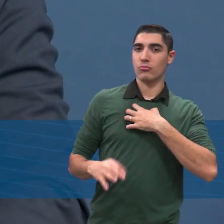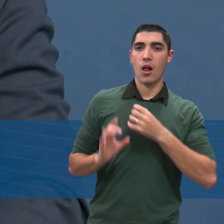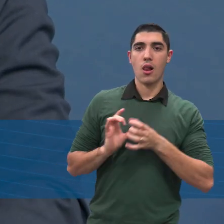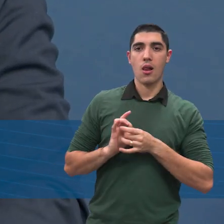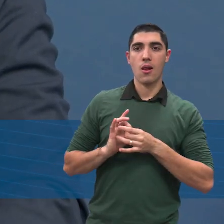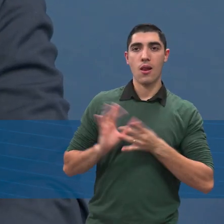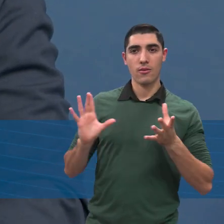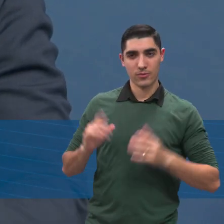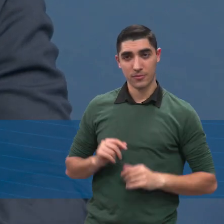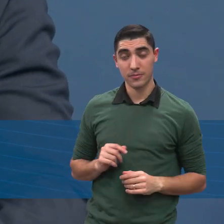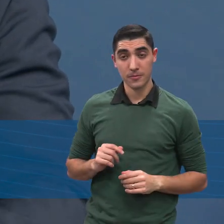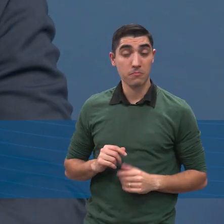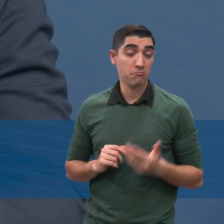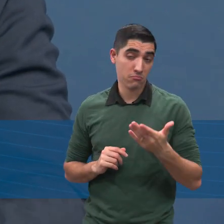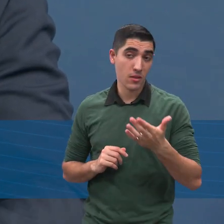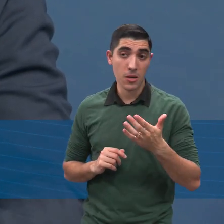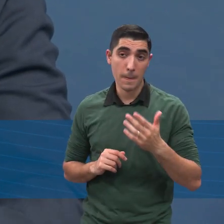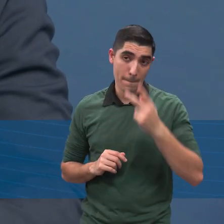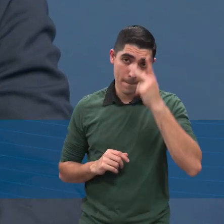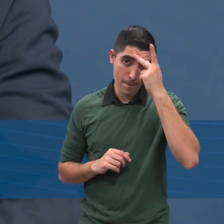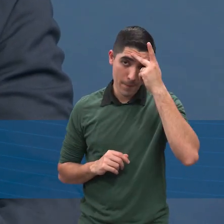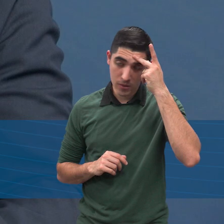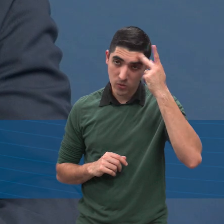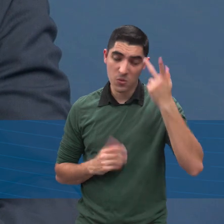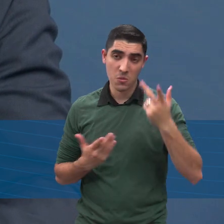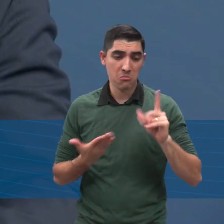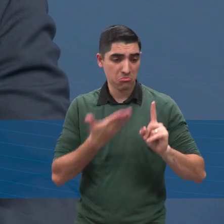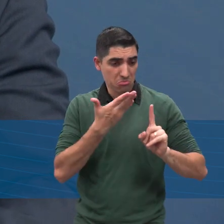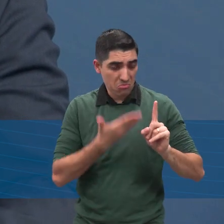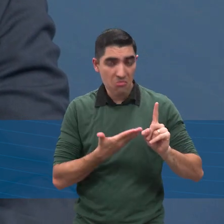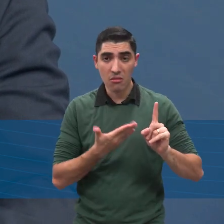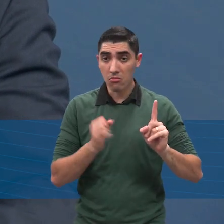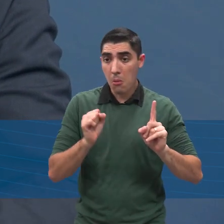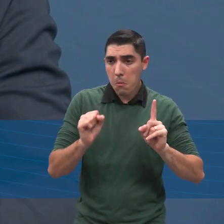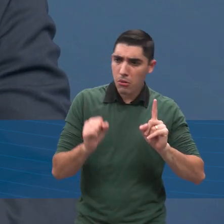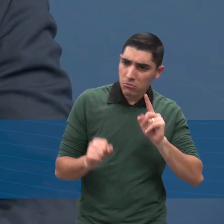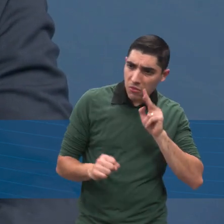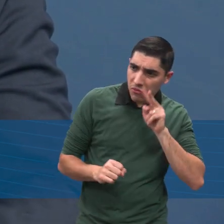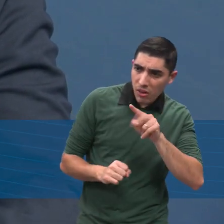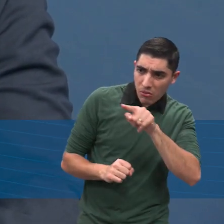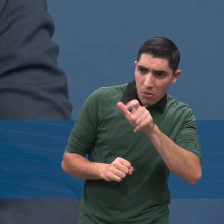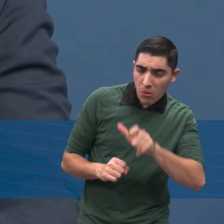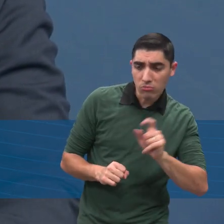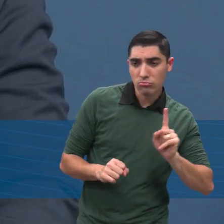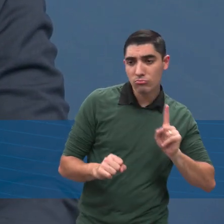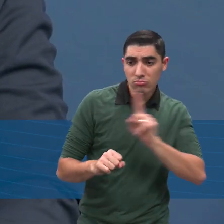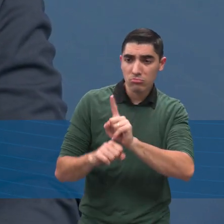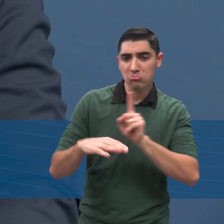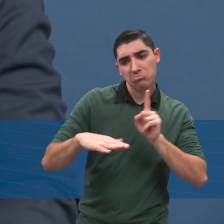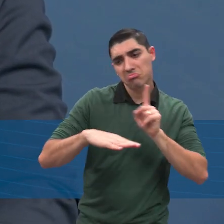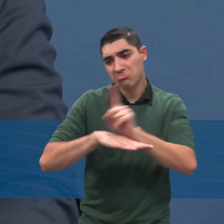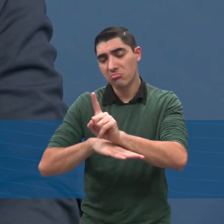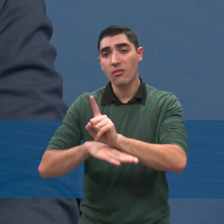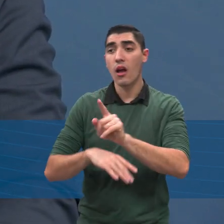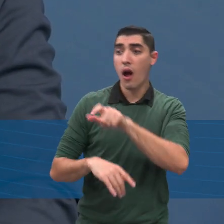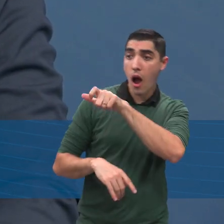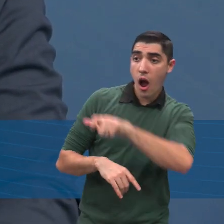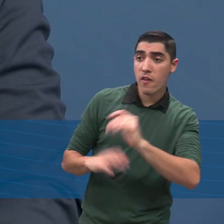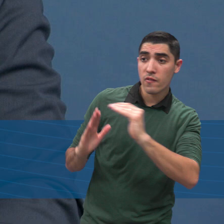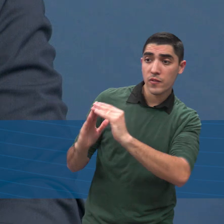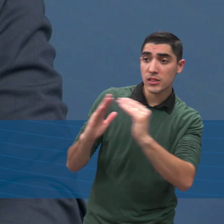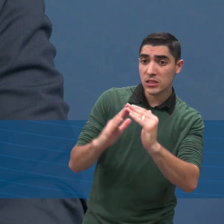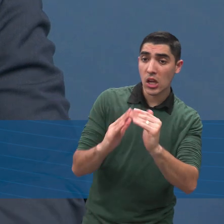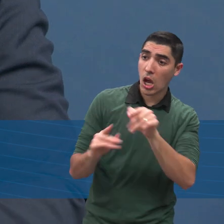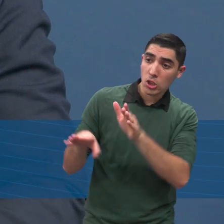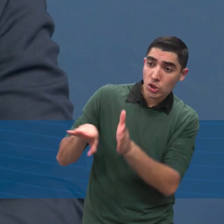liberdade. E isso acaba convidando, e uma pessoa aproxima, né? Porque você vê realmente o vizinho chegou, o vizinho